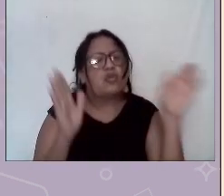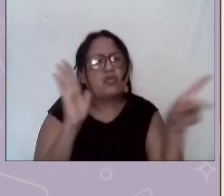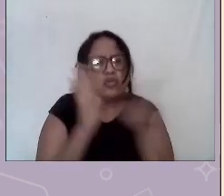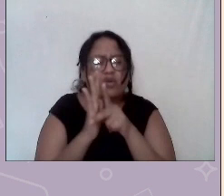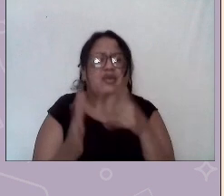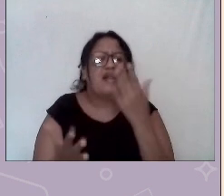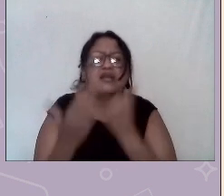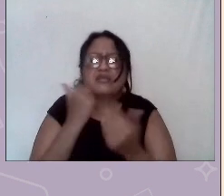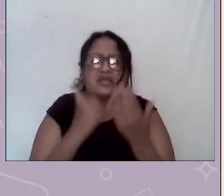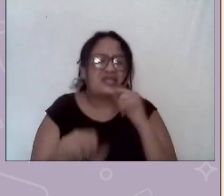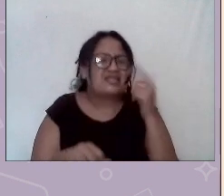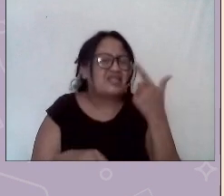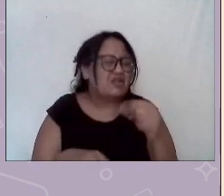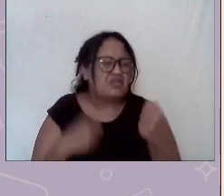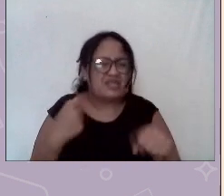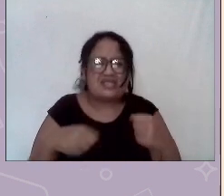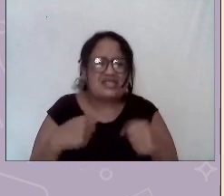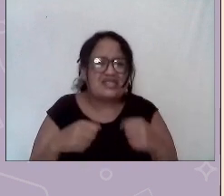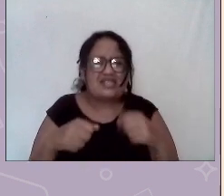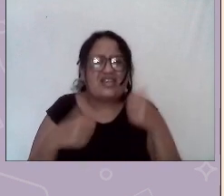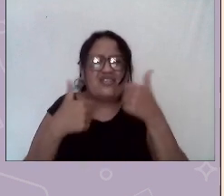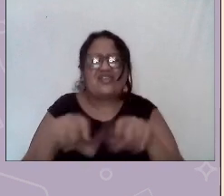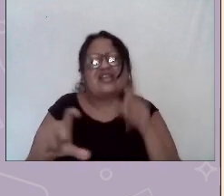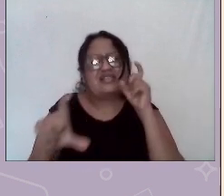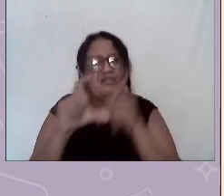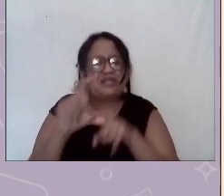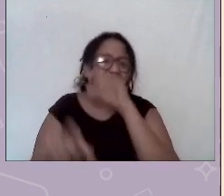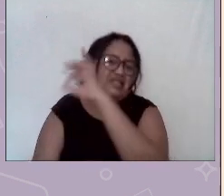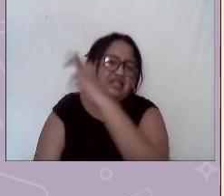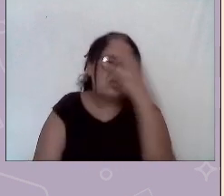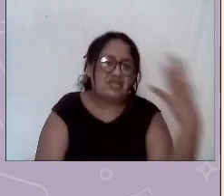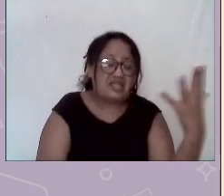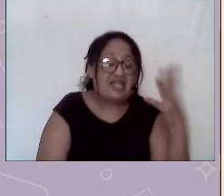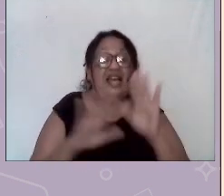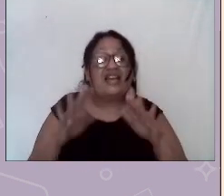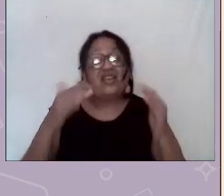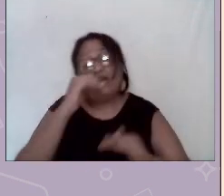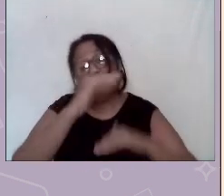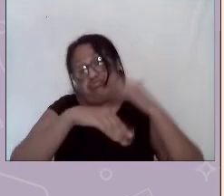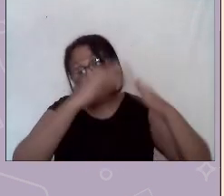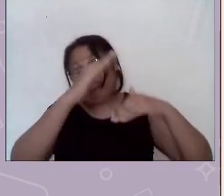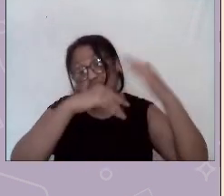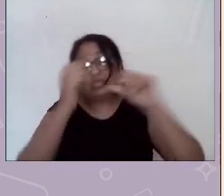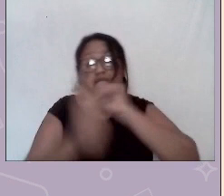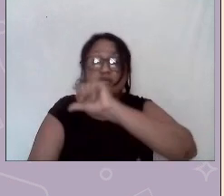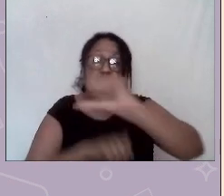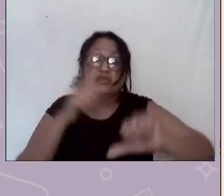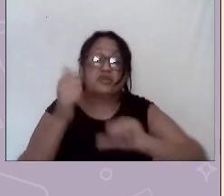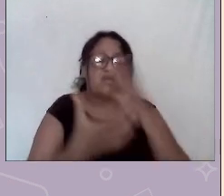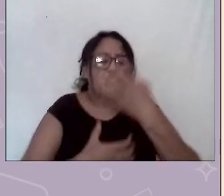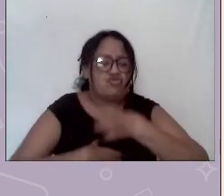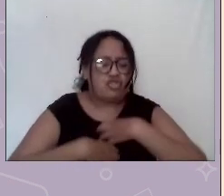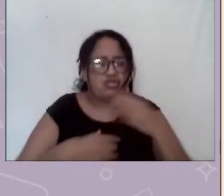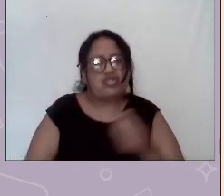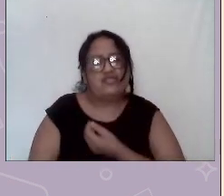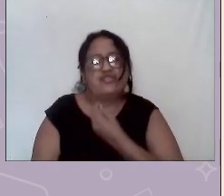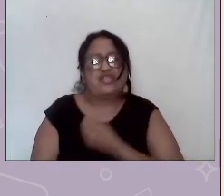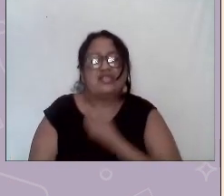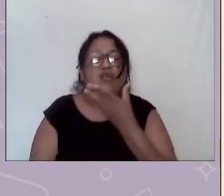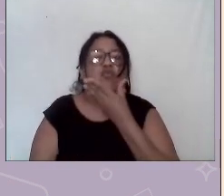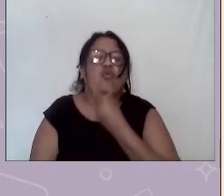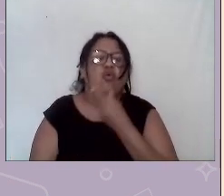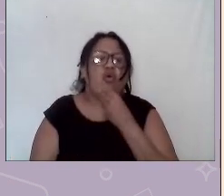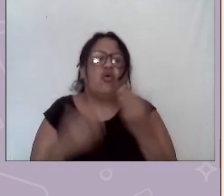não precisa mais ficar dependente da natureza isso vai revolucionar vai mudar o modo de viver aquele homem que